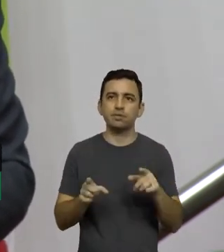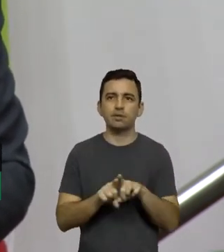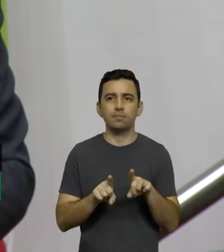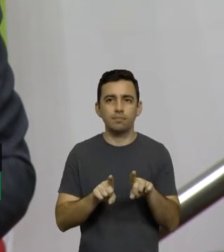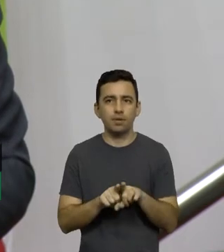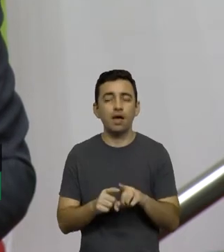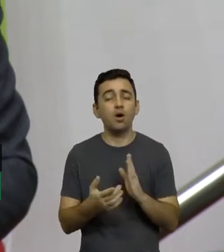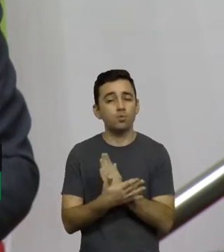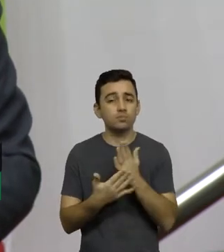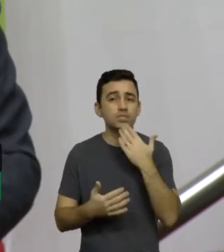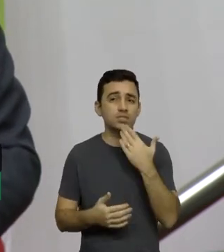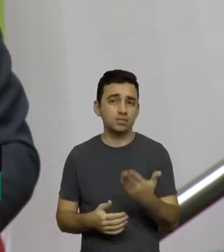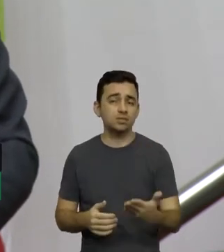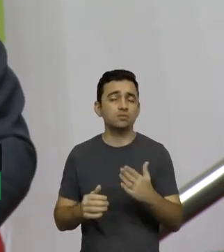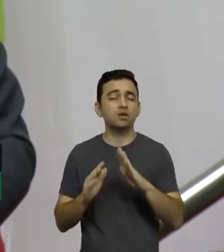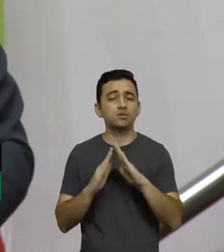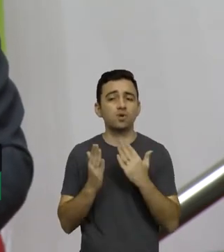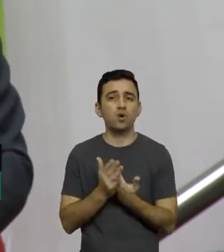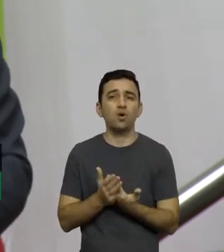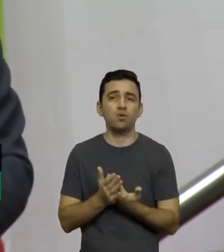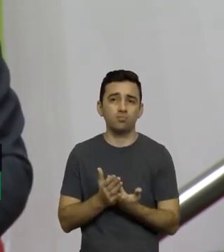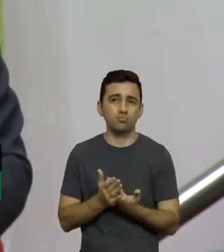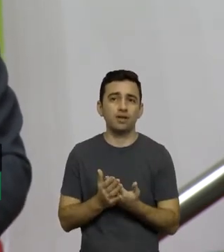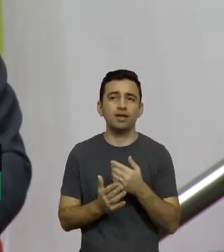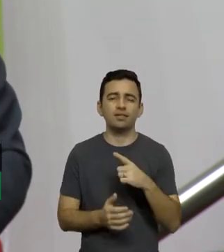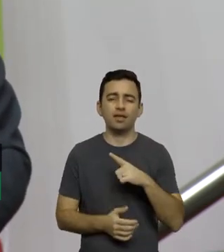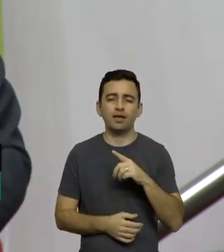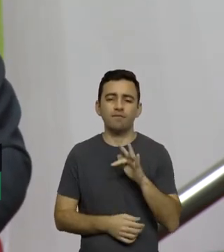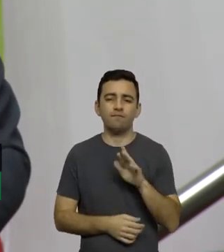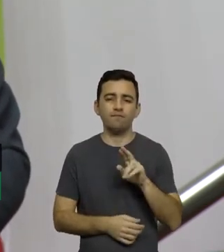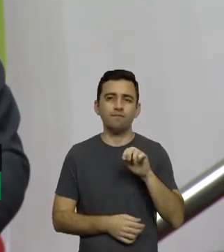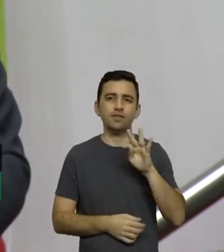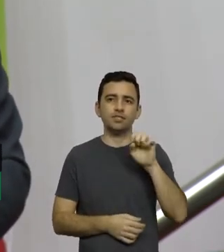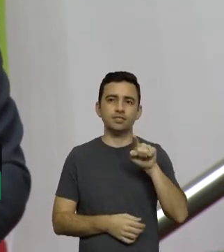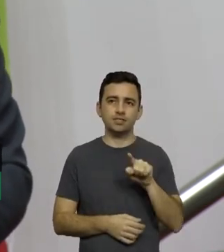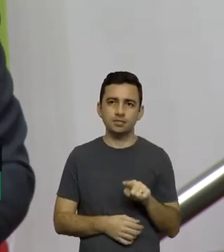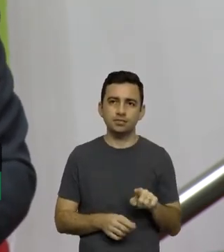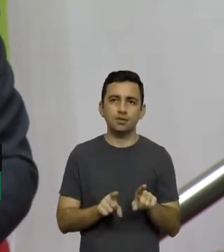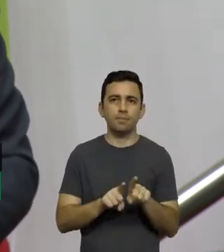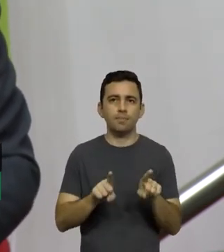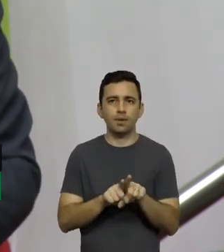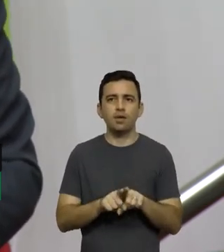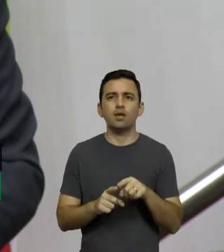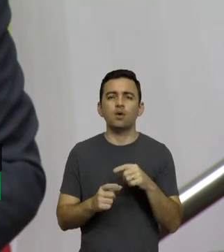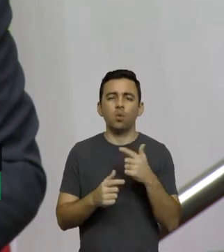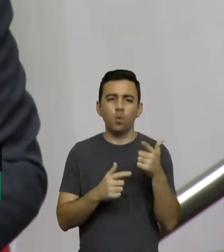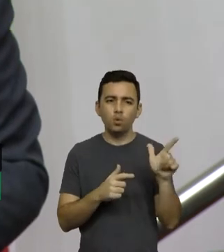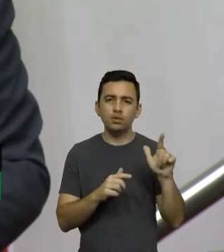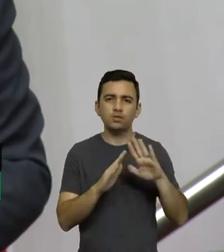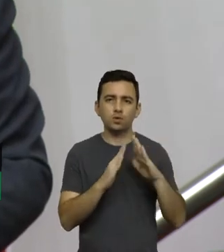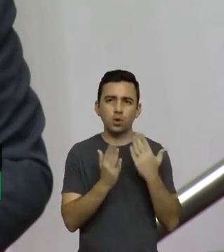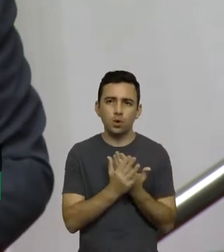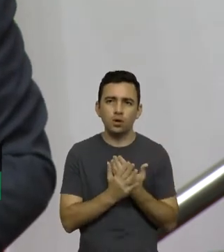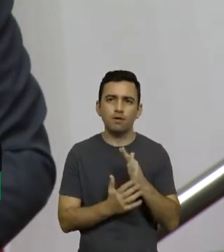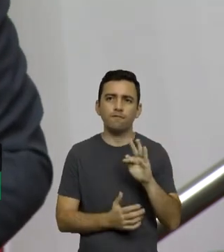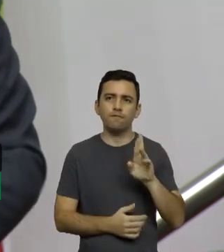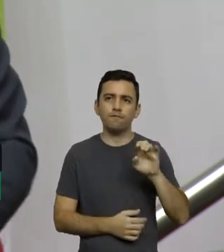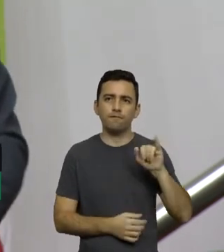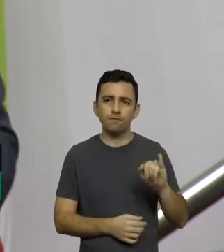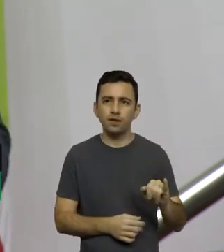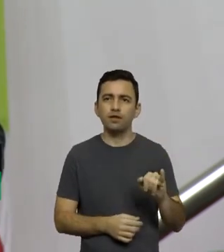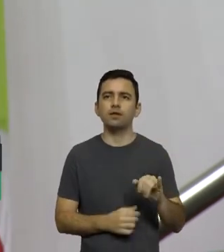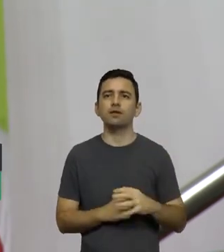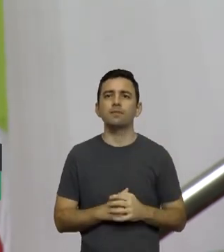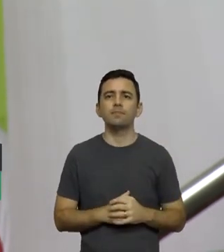educação. Precisam de recursos para a escola Fritz Donner, precisam de atenção para as demandas da escola Frei Lucínio Corte, enfim.